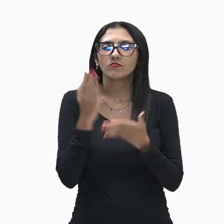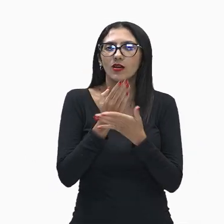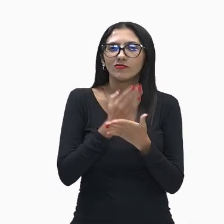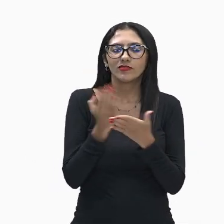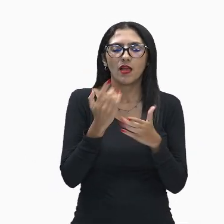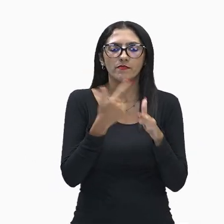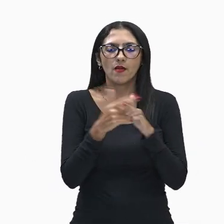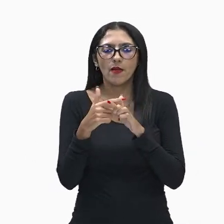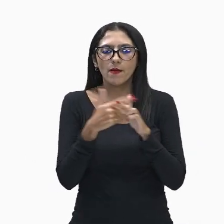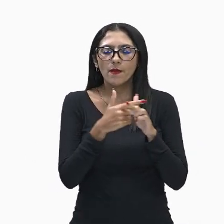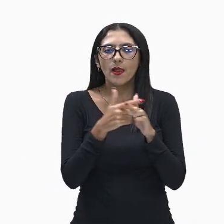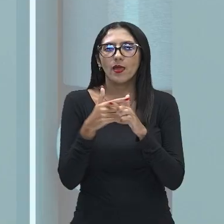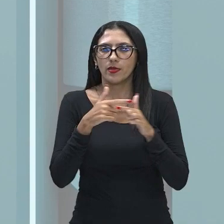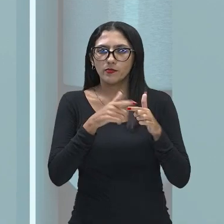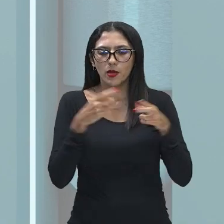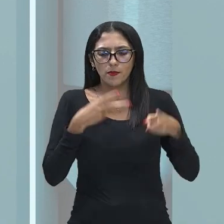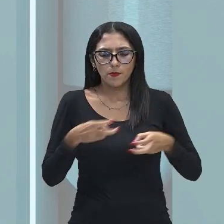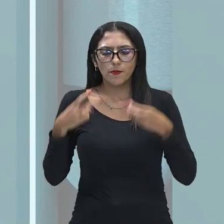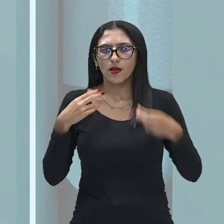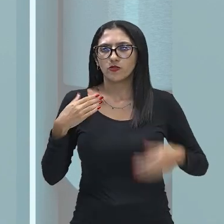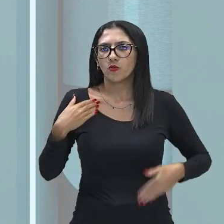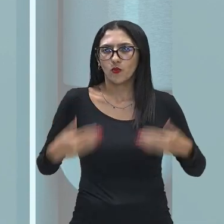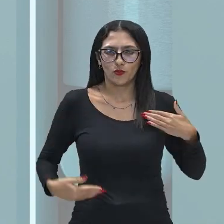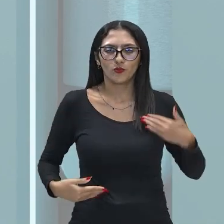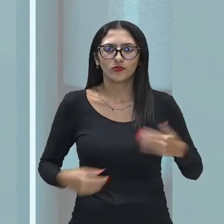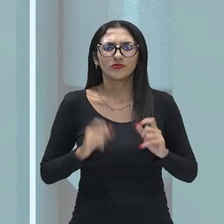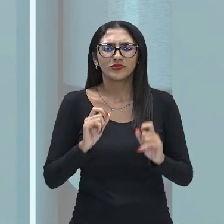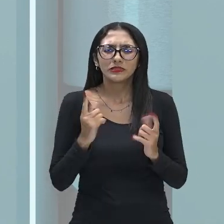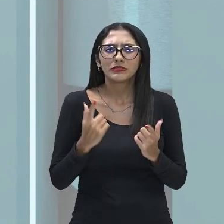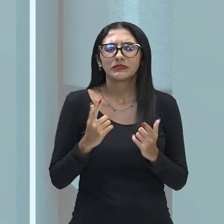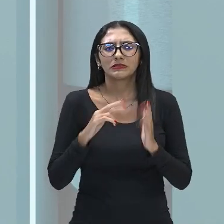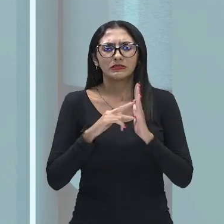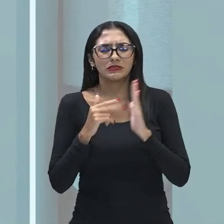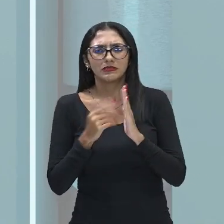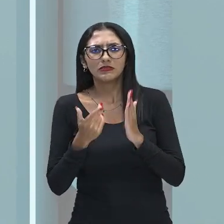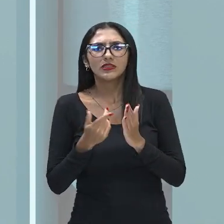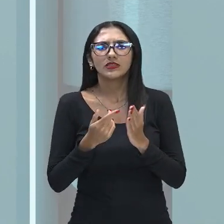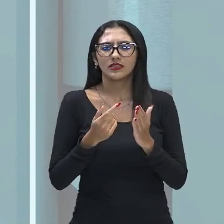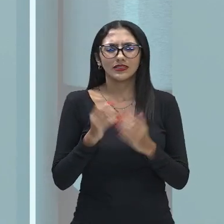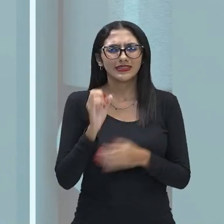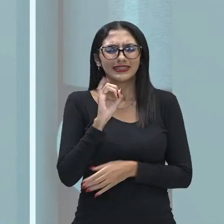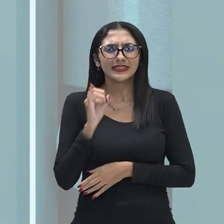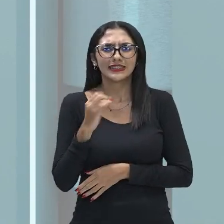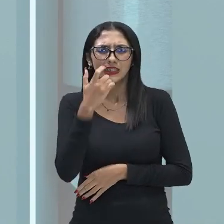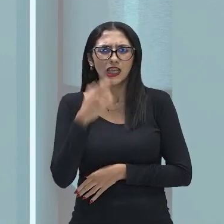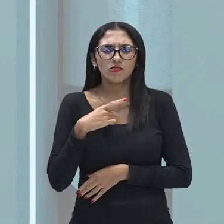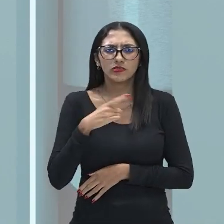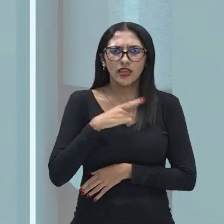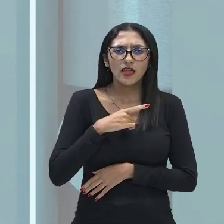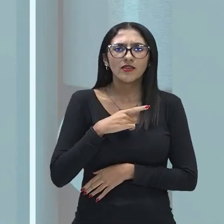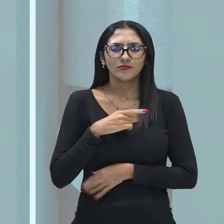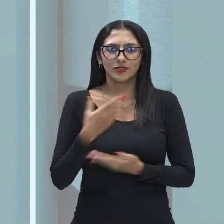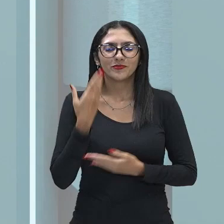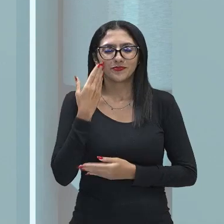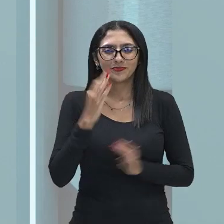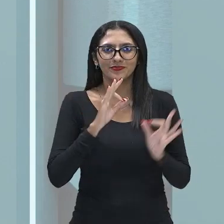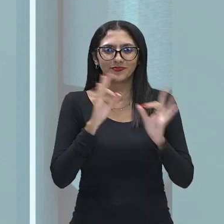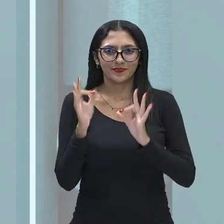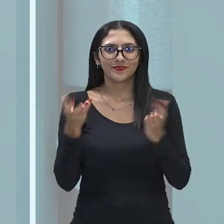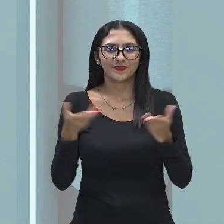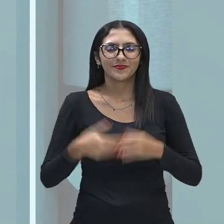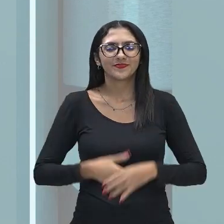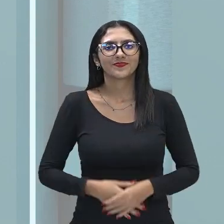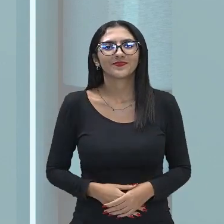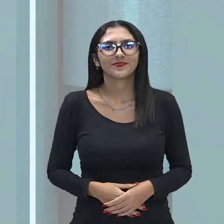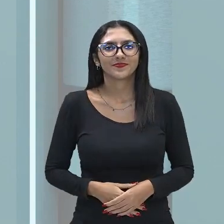dismórficos corporais que que será isso onde será que isso aparece Será que eu tenho Será que eu não tenho nós vamos descobrir tudo